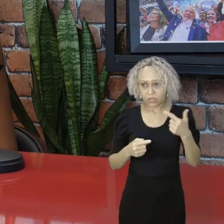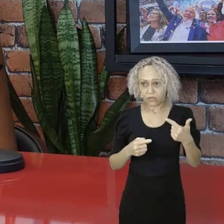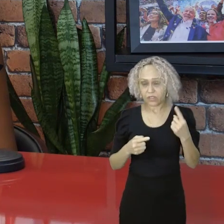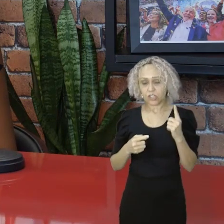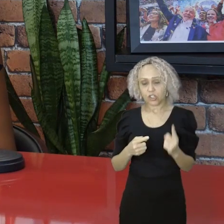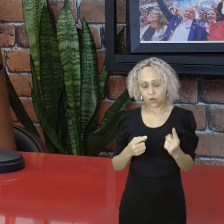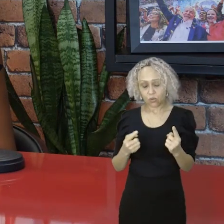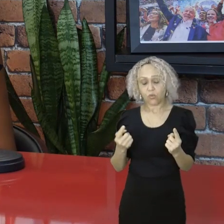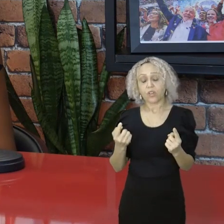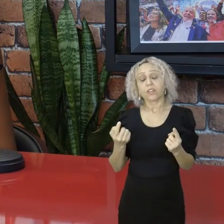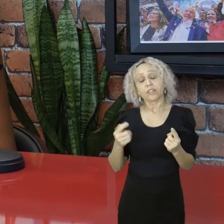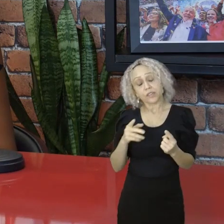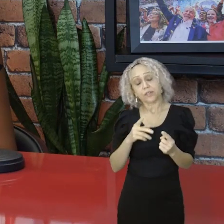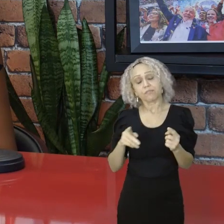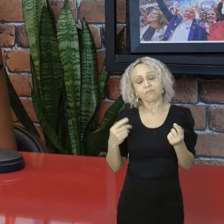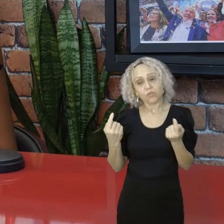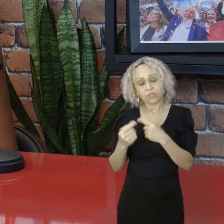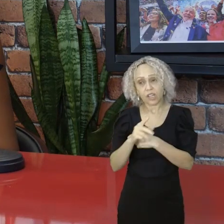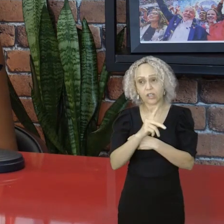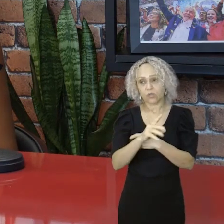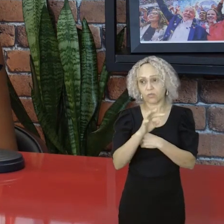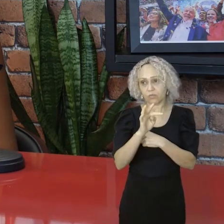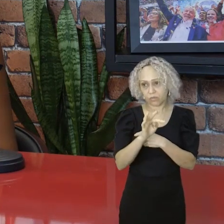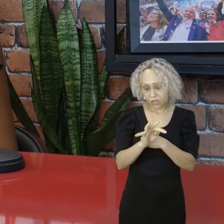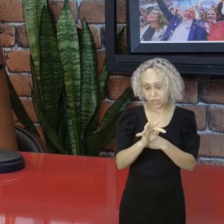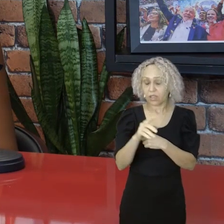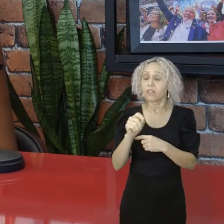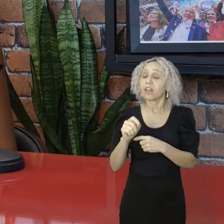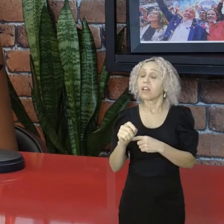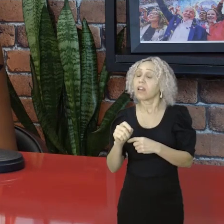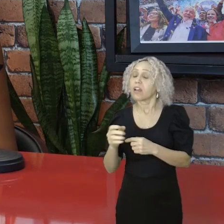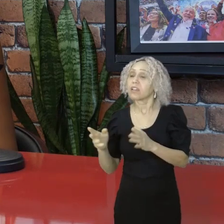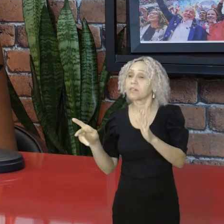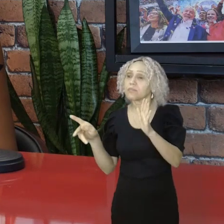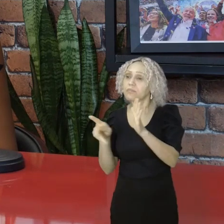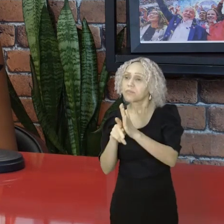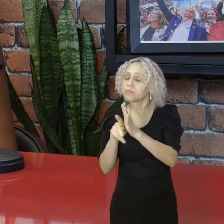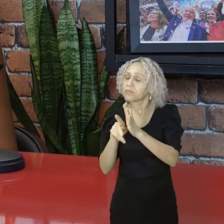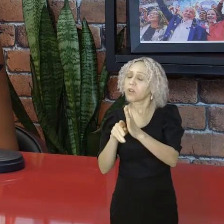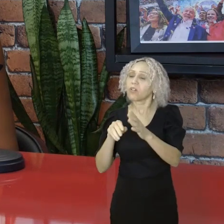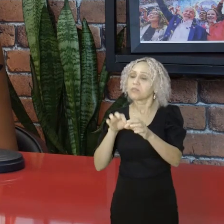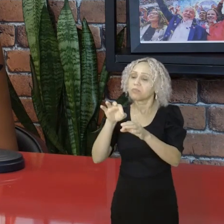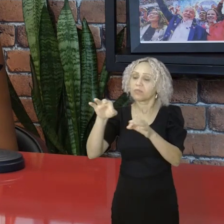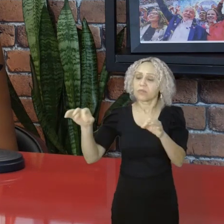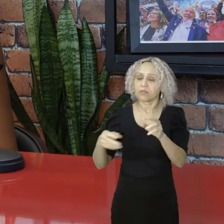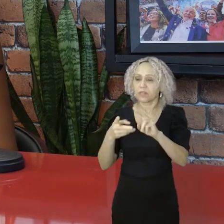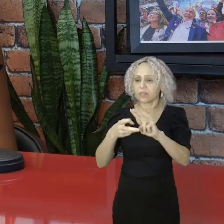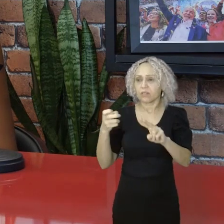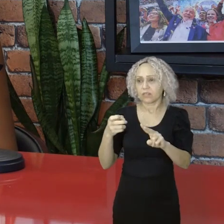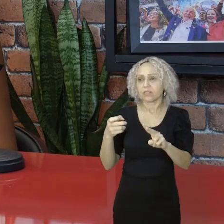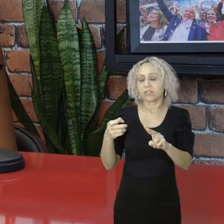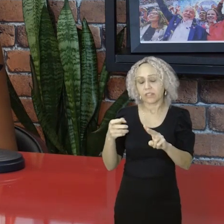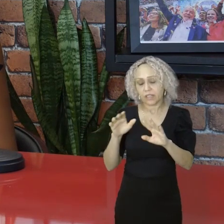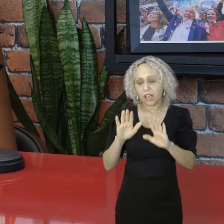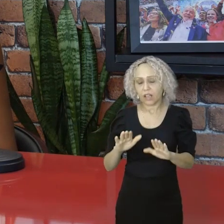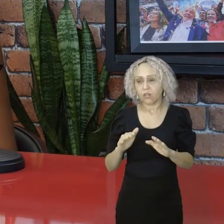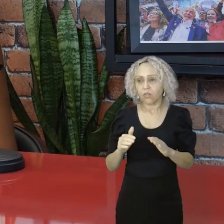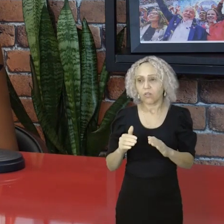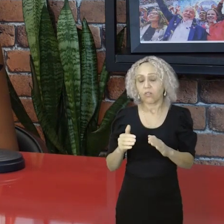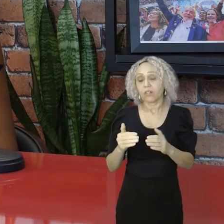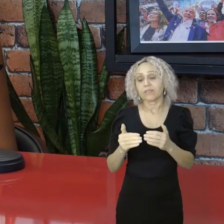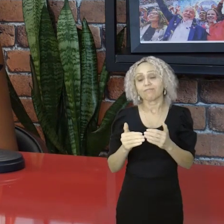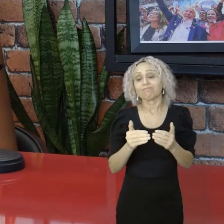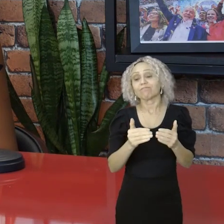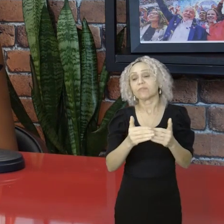21, e com posicionamento contrário do PT, a proposta inconstitucional do marco temporal para a demarcação de territórios